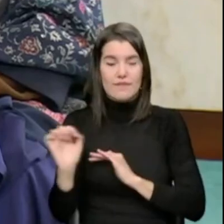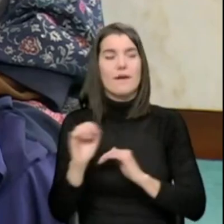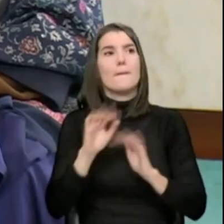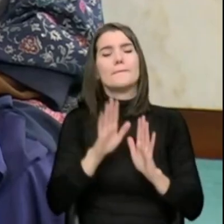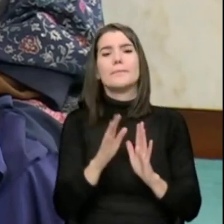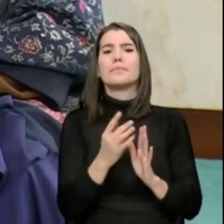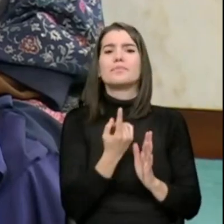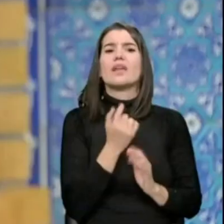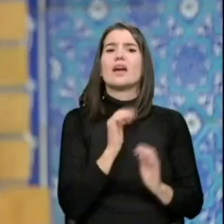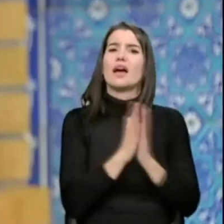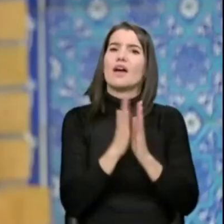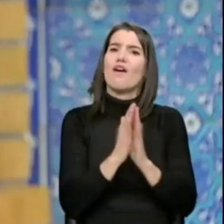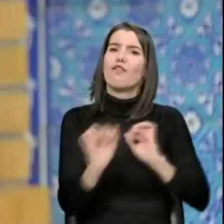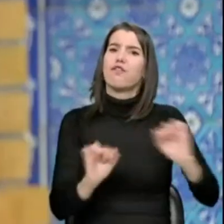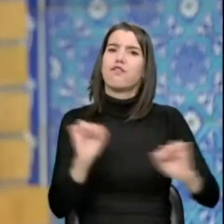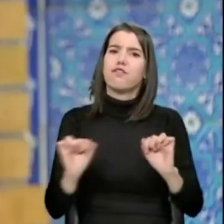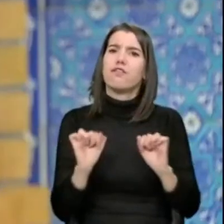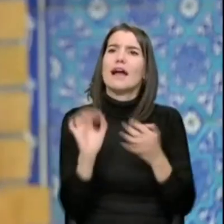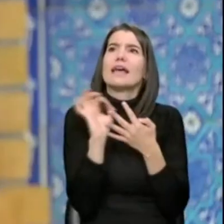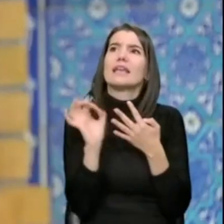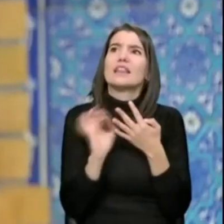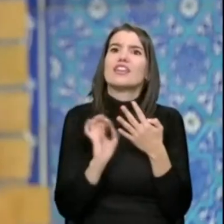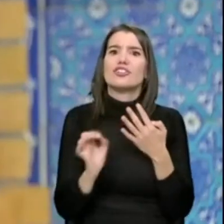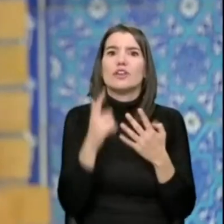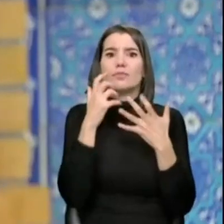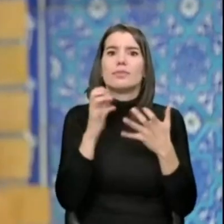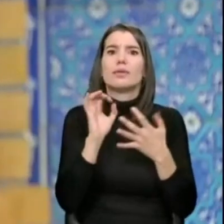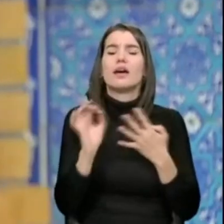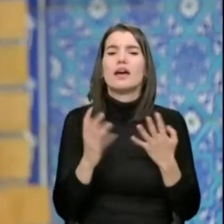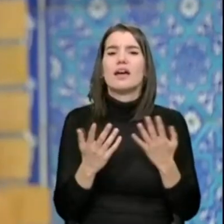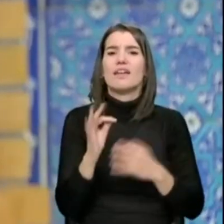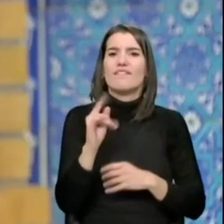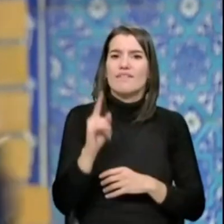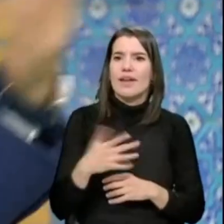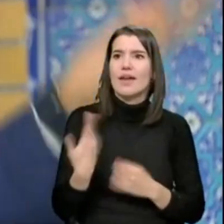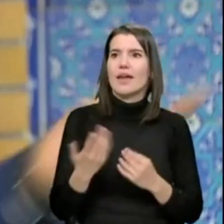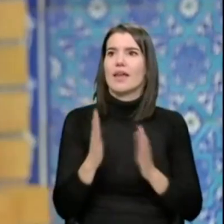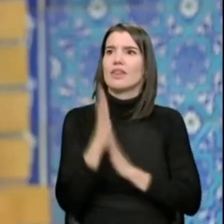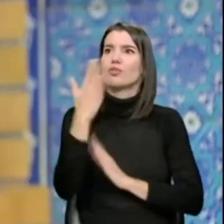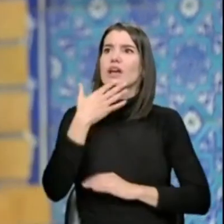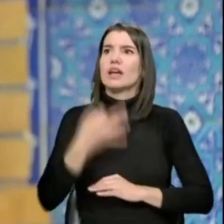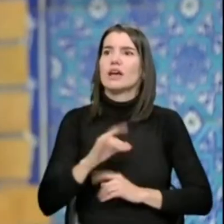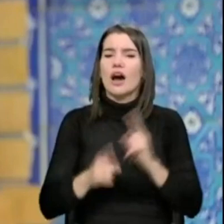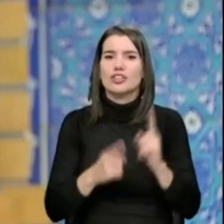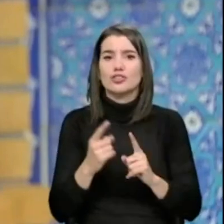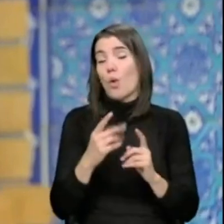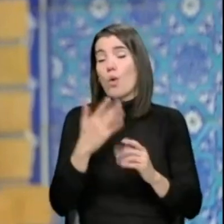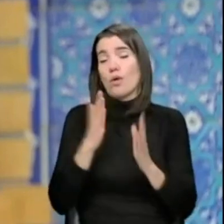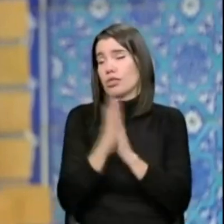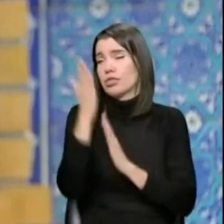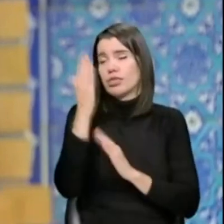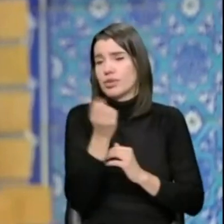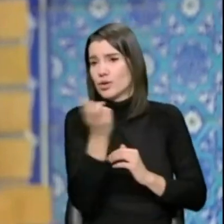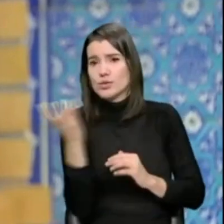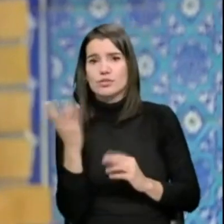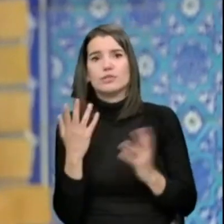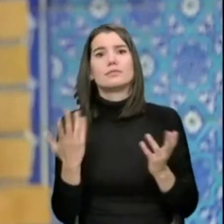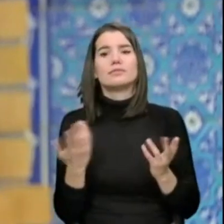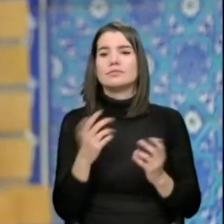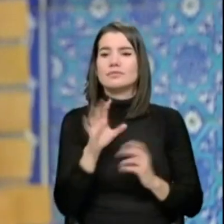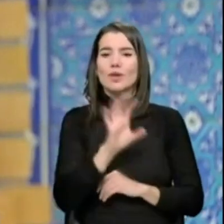se caracterizam as vossas religiões? Qual é a fé? Em que Deus acreditam? Ou deuses? De